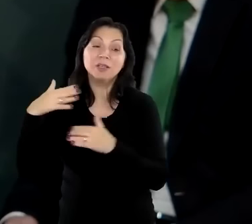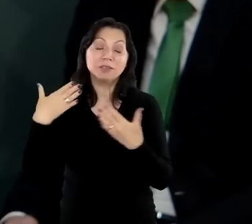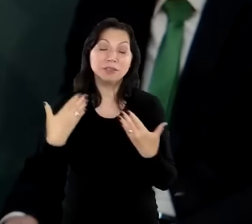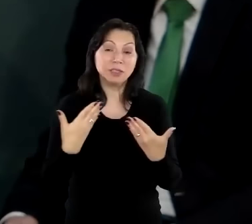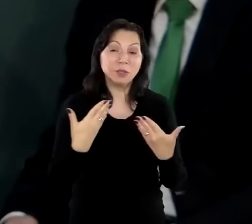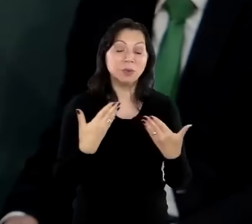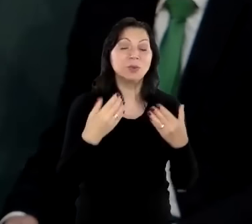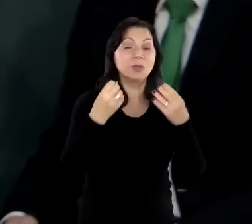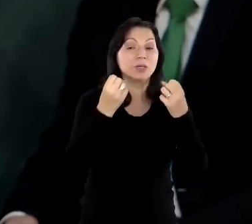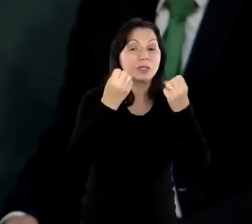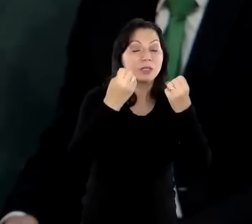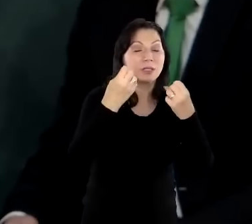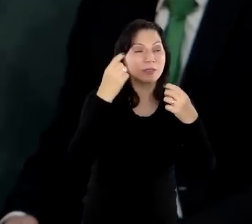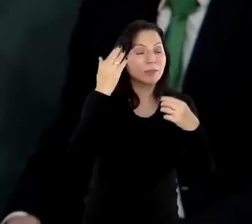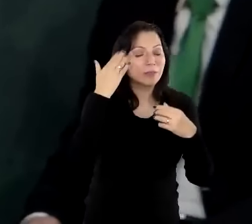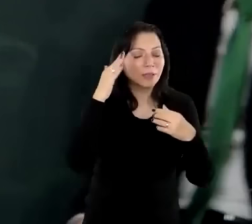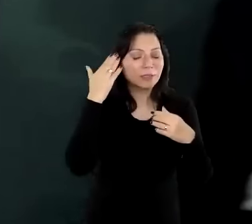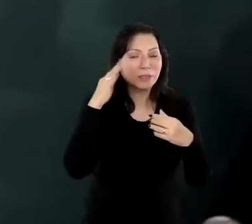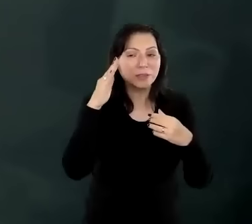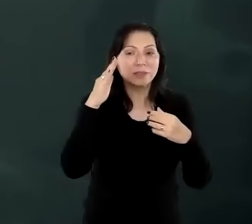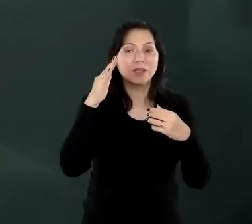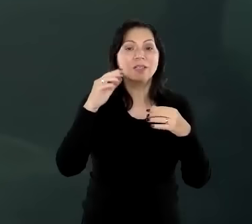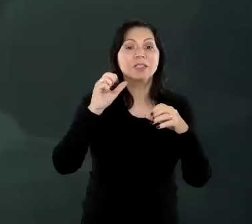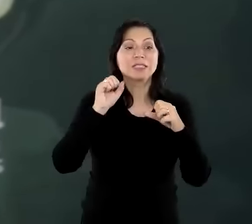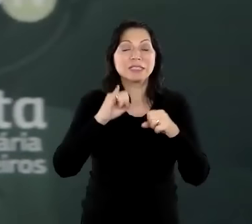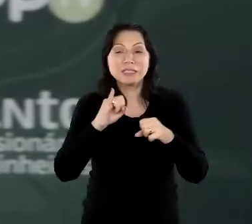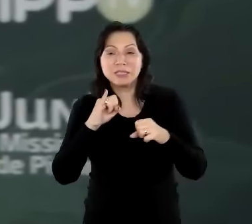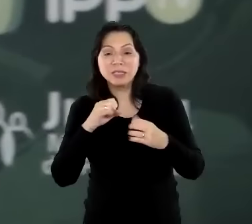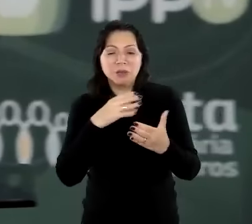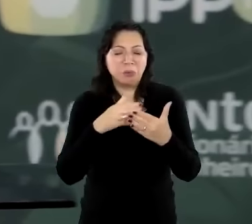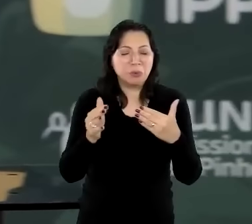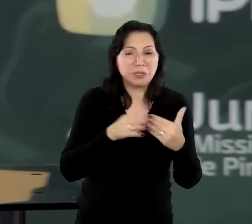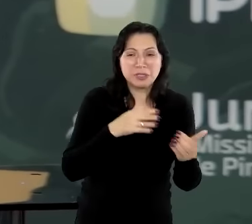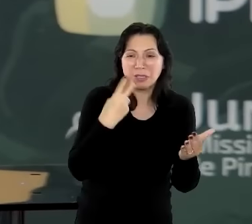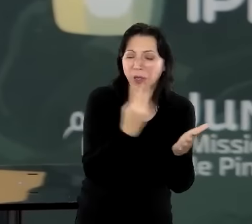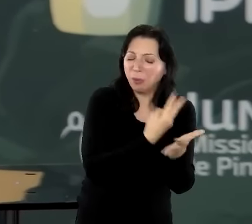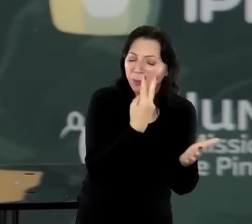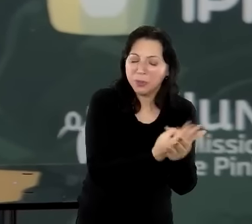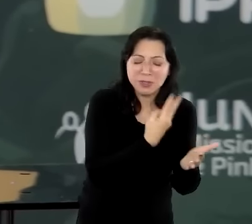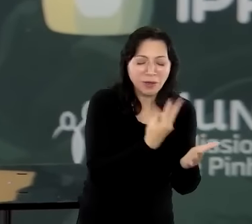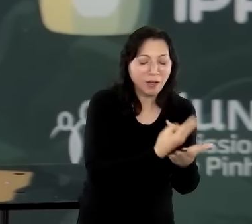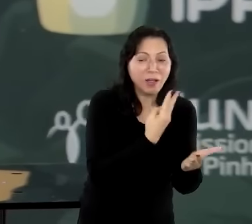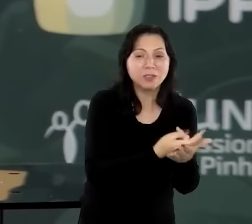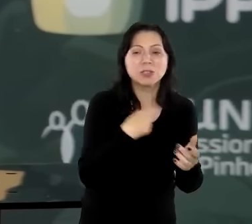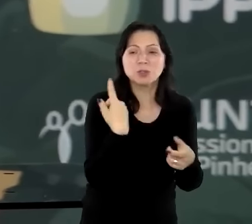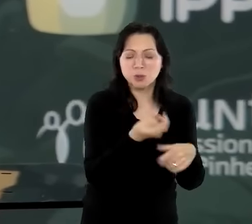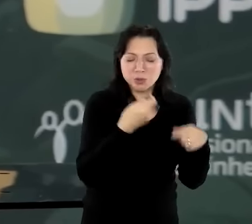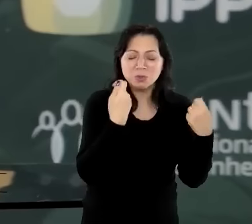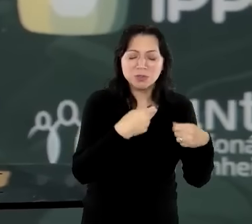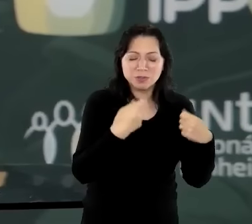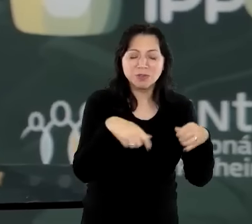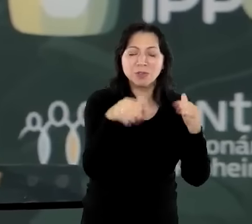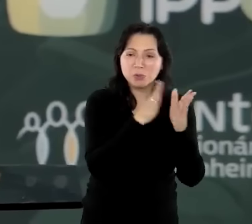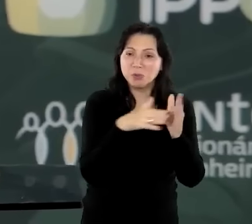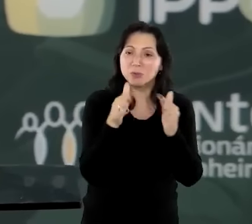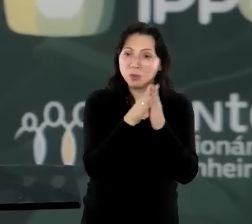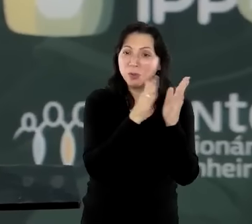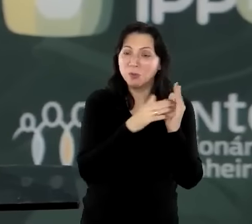de estar proclamando o nome de Jesus, não importa a circunstância que você esteja vivendo, desse sacrifício Deus se agrada.